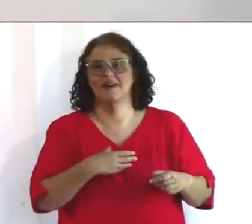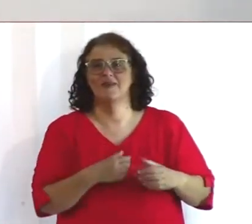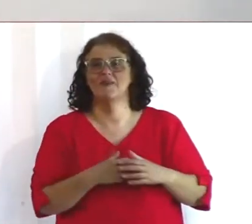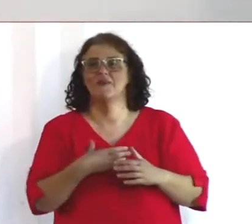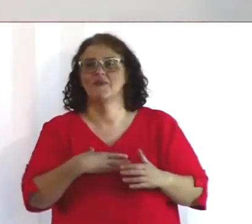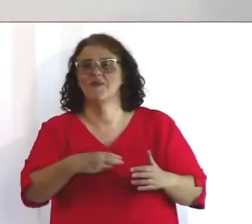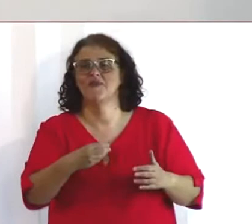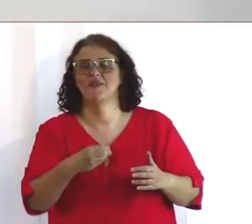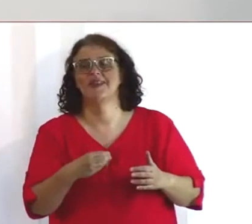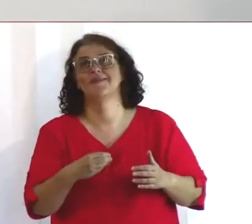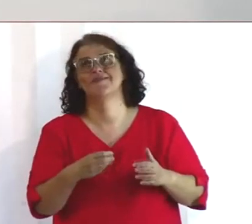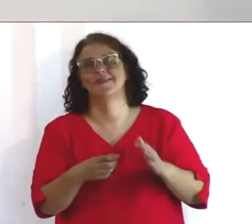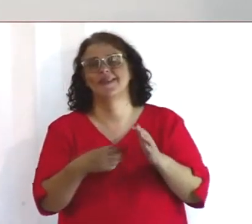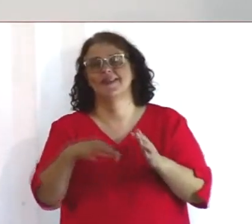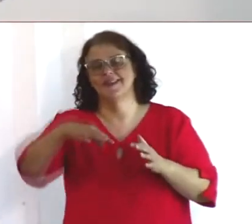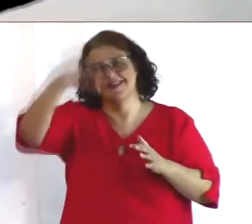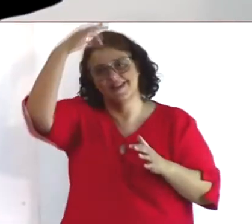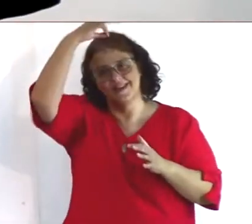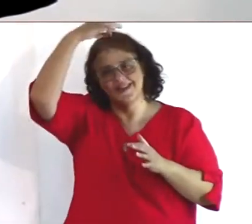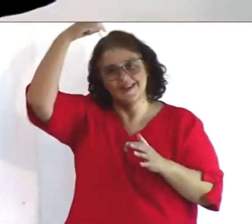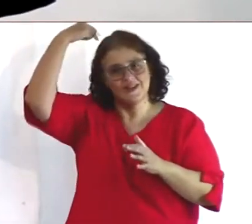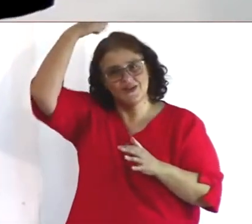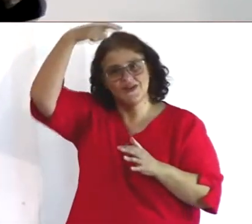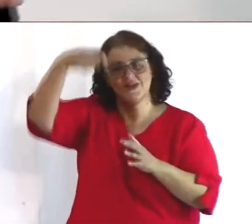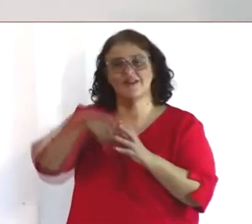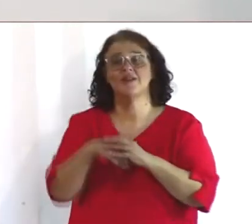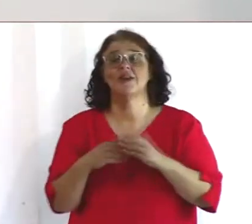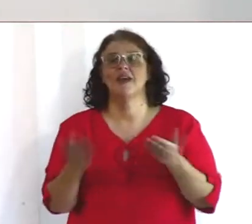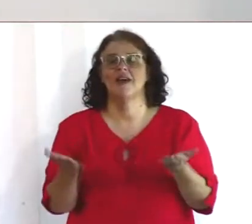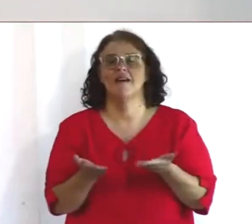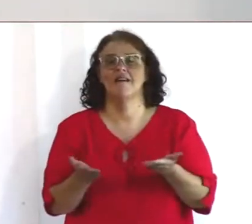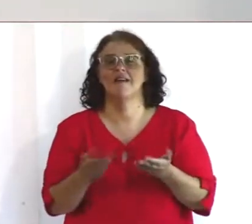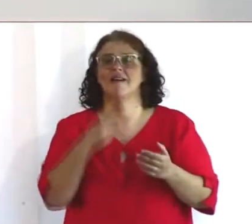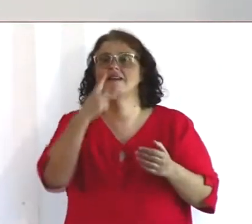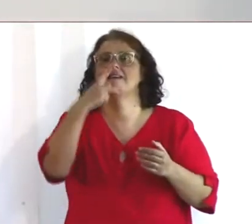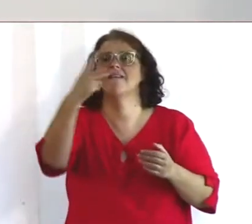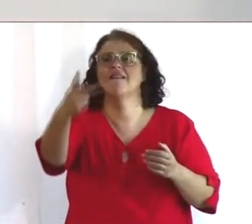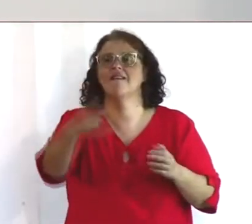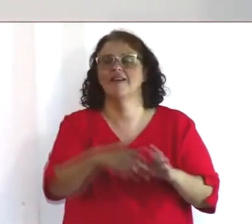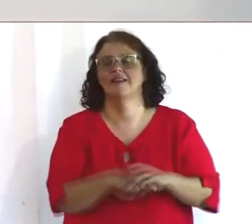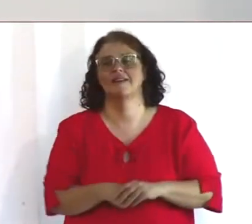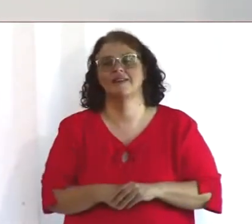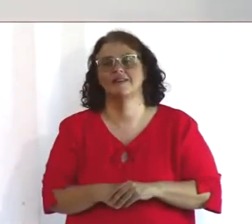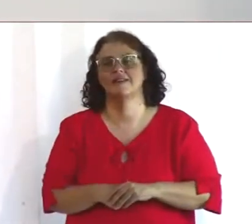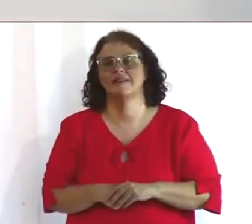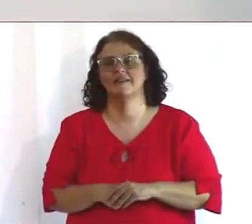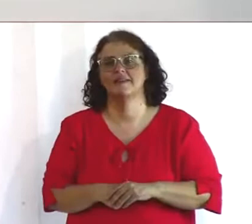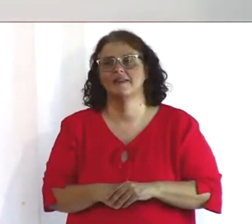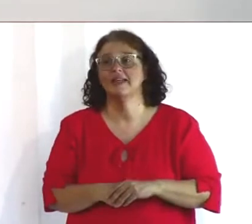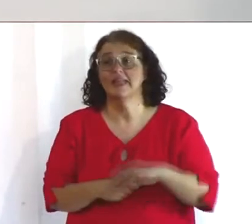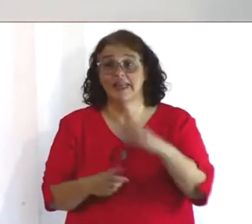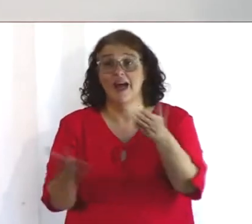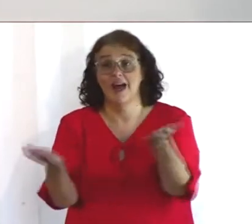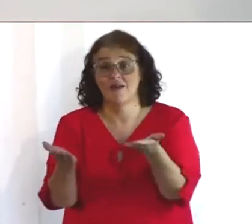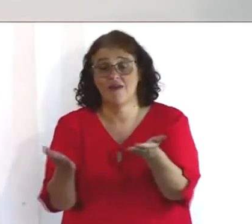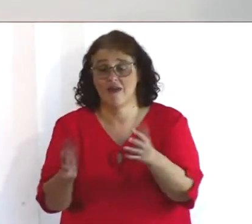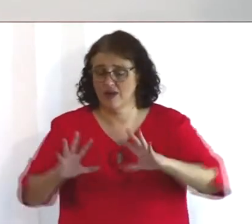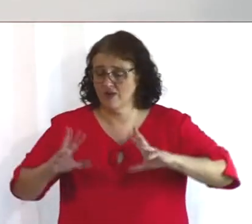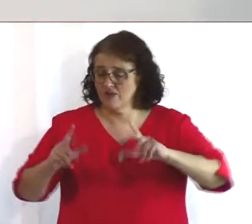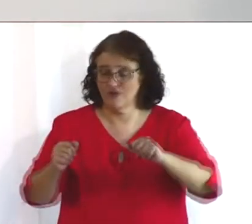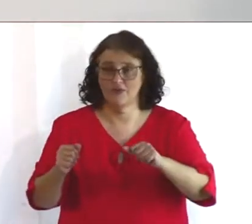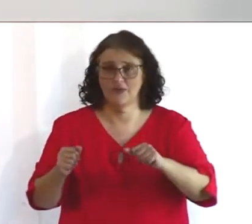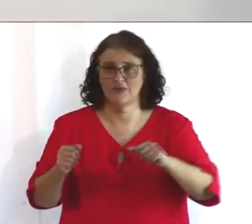de súditos, de gente que ama as coisas de Deus, que diz, Senhor, o que eu posso fazer? Como posso ser